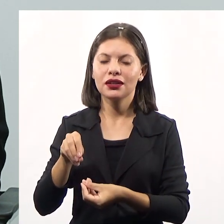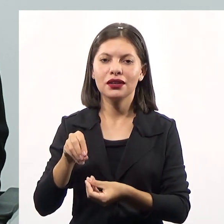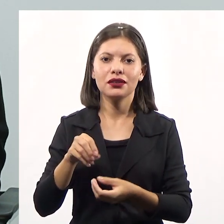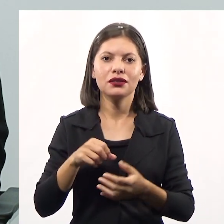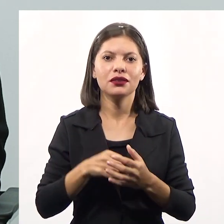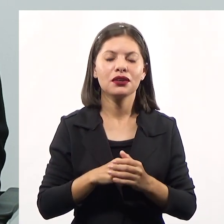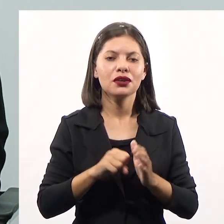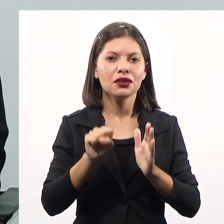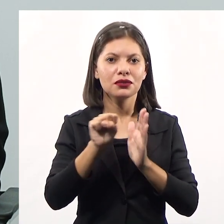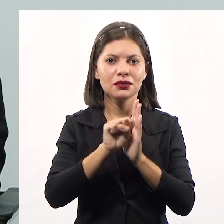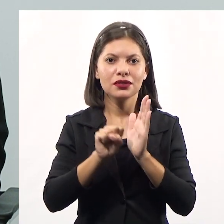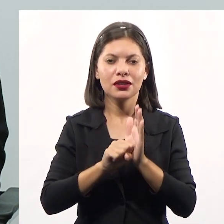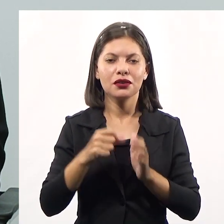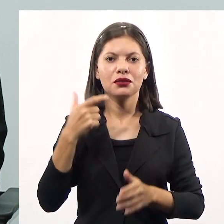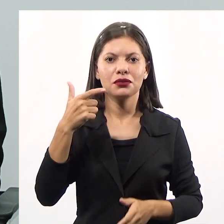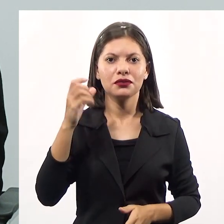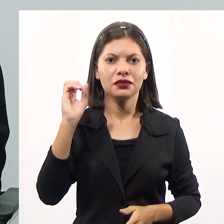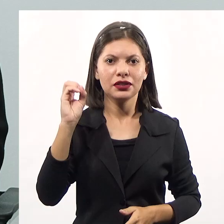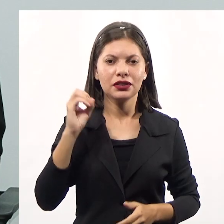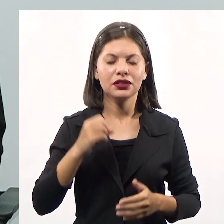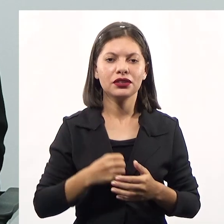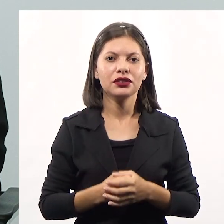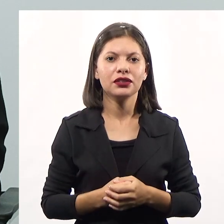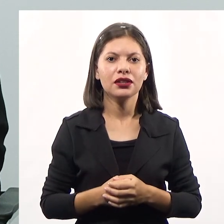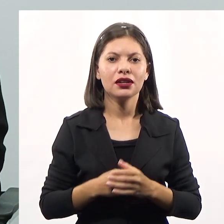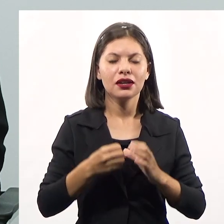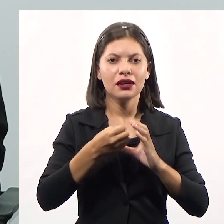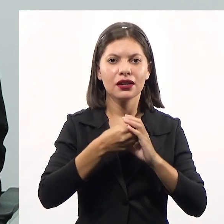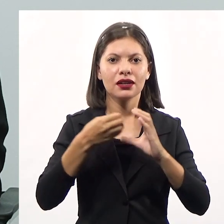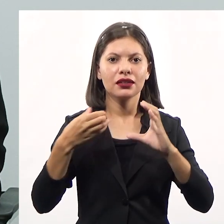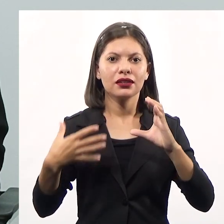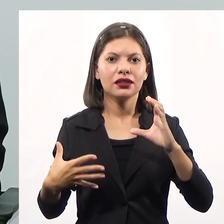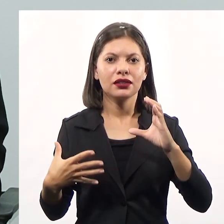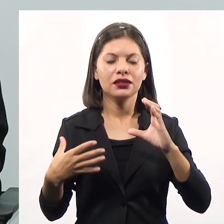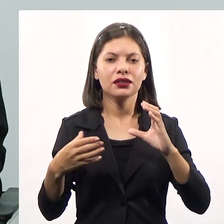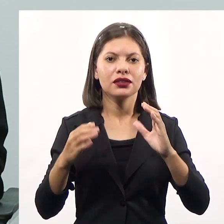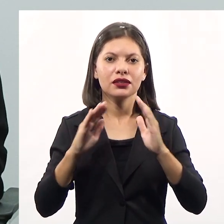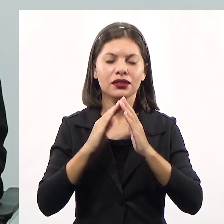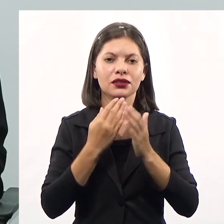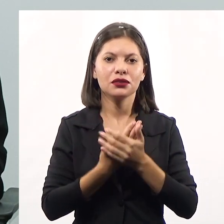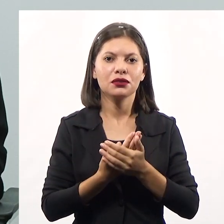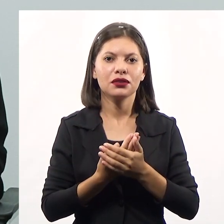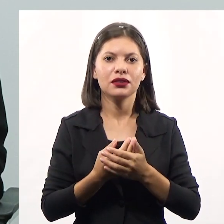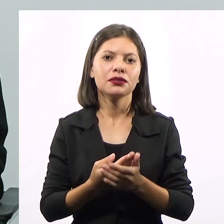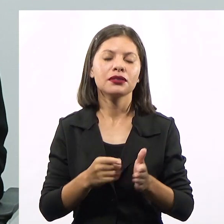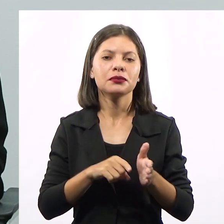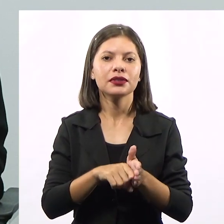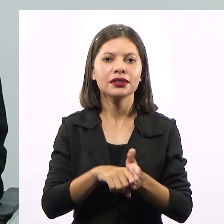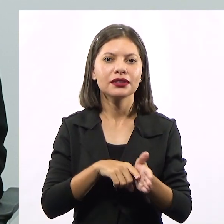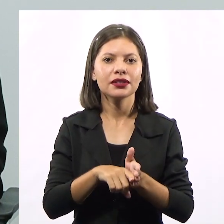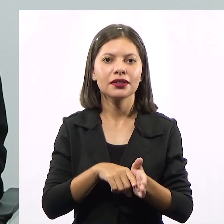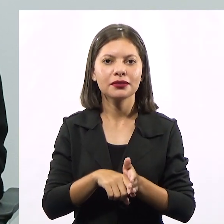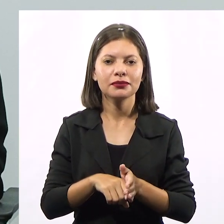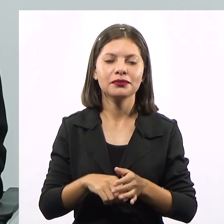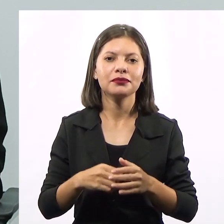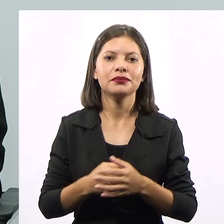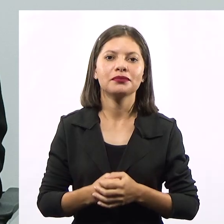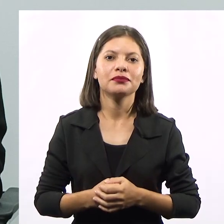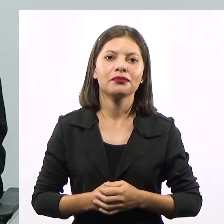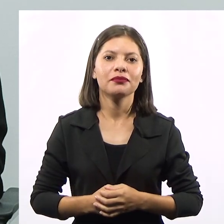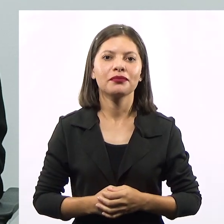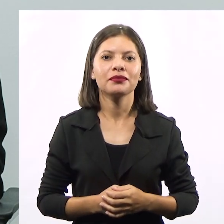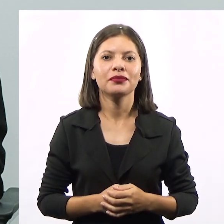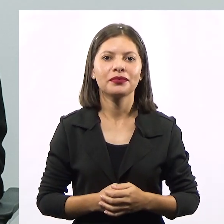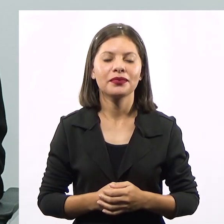primeira metade do século XX, e que vão trazer essas características dessa escola que nós vamos pesquisar, tá bom? Espero